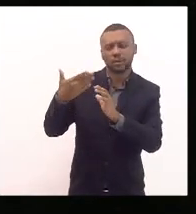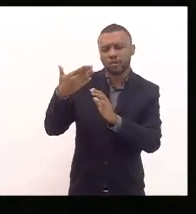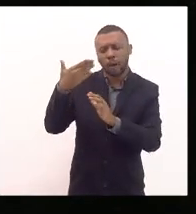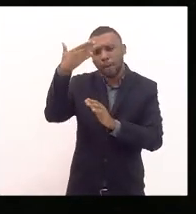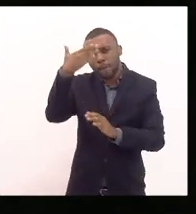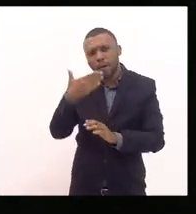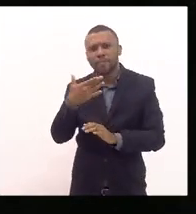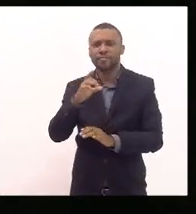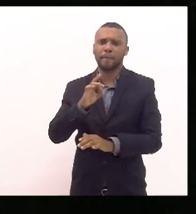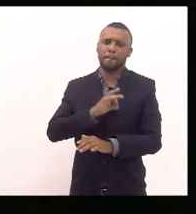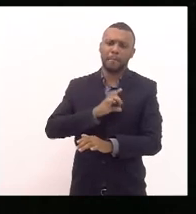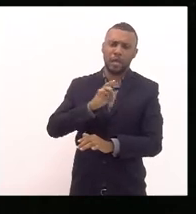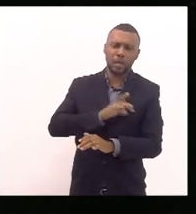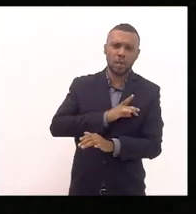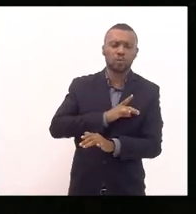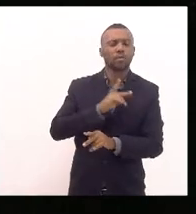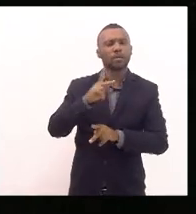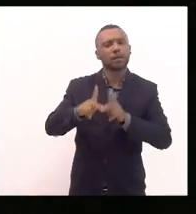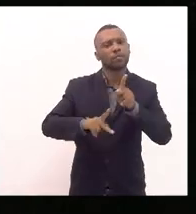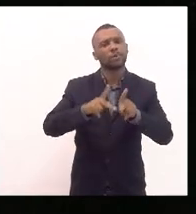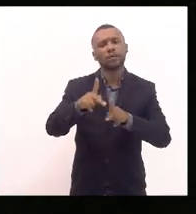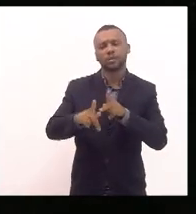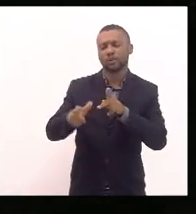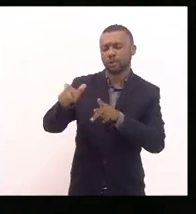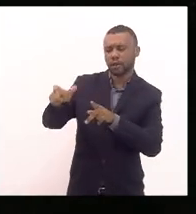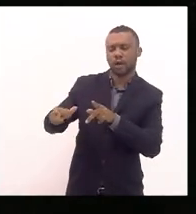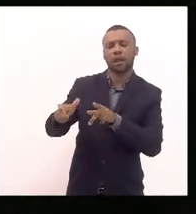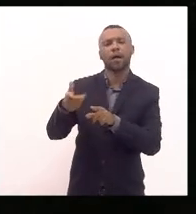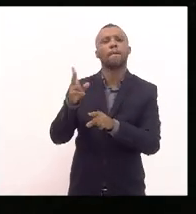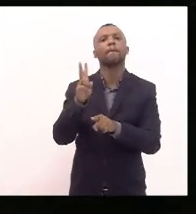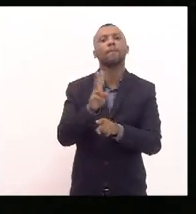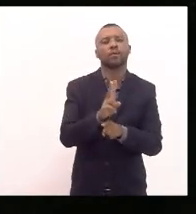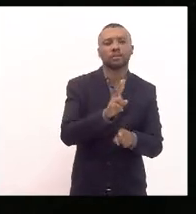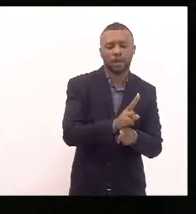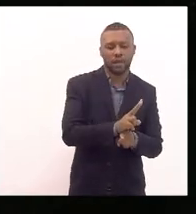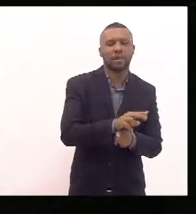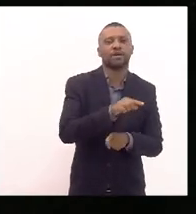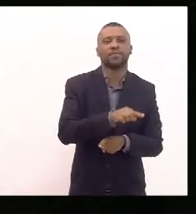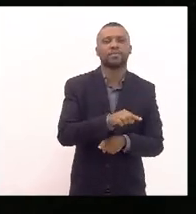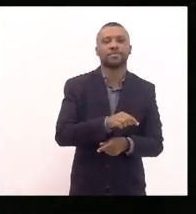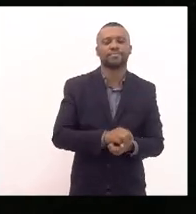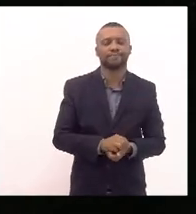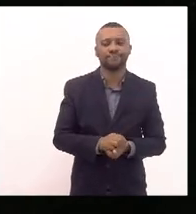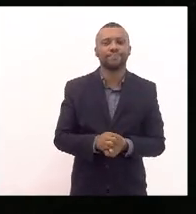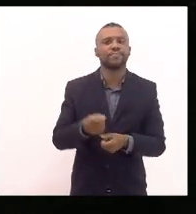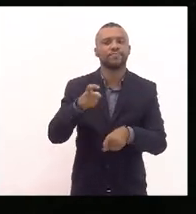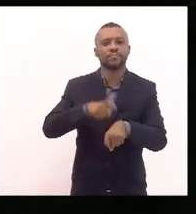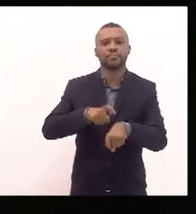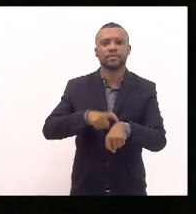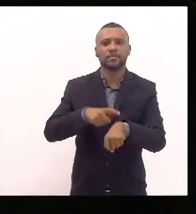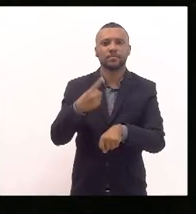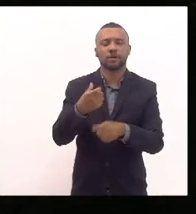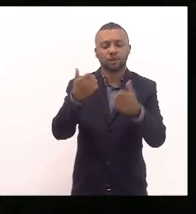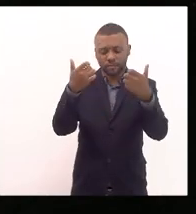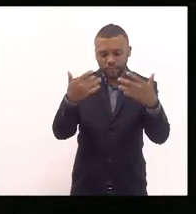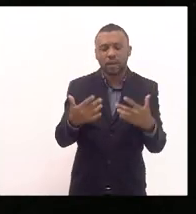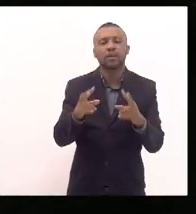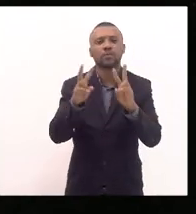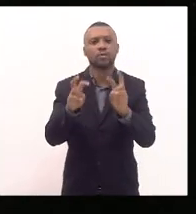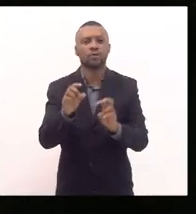da população a qual ela serve e quando a gente fala disso a gente diz o seguinte